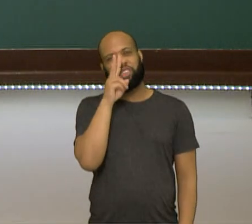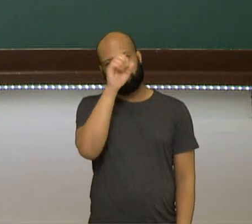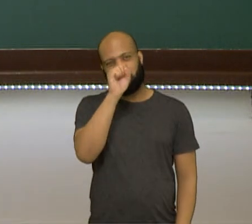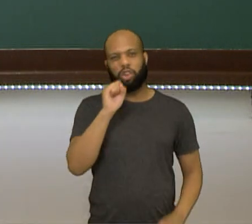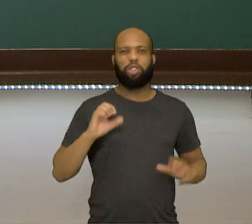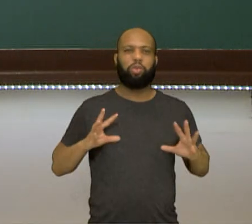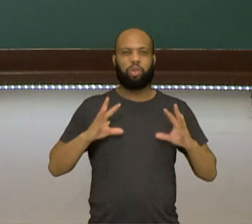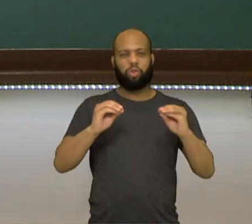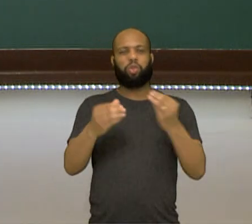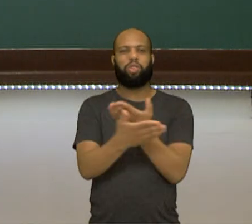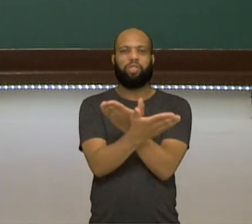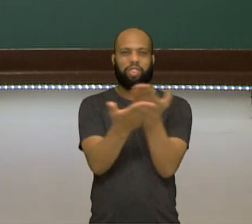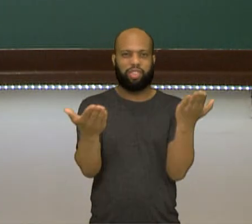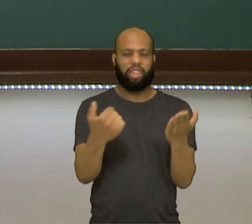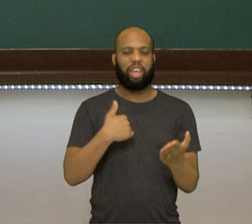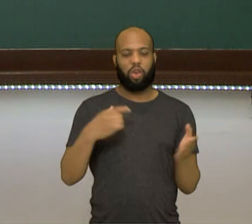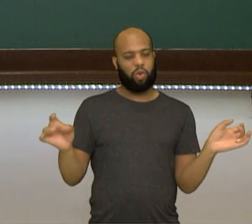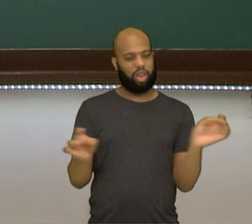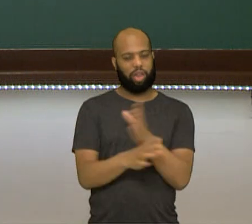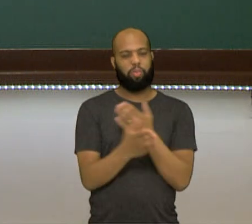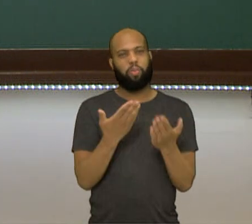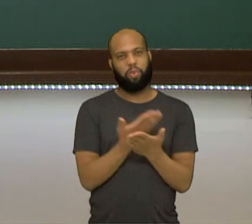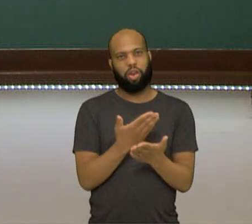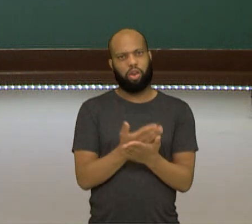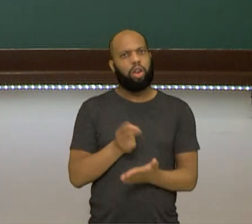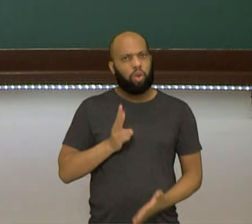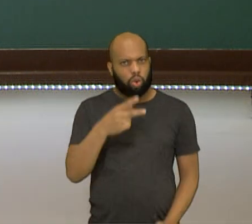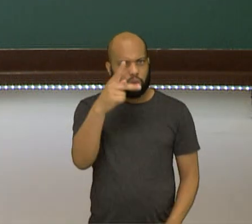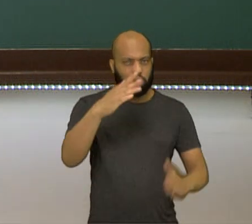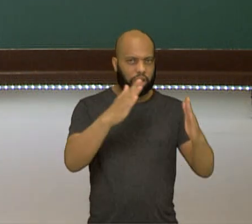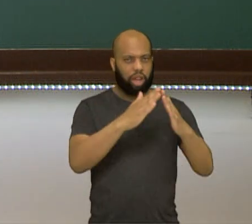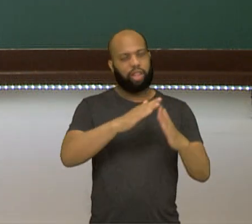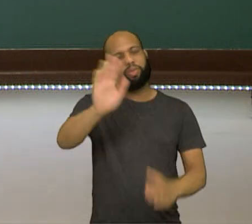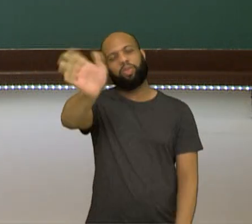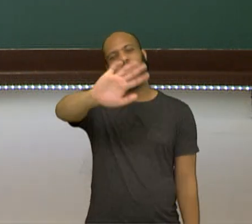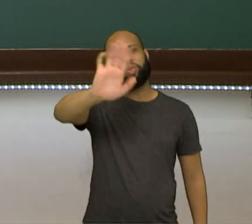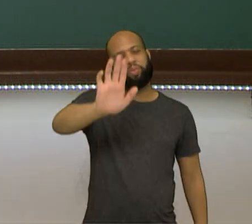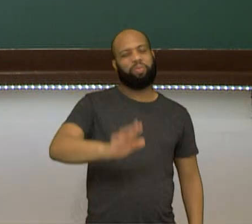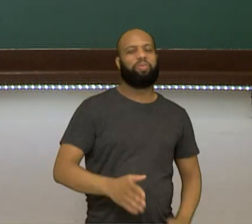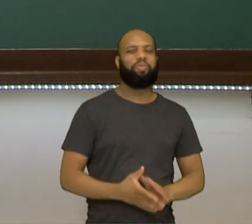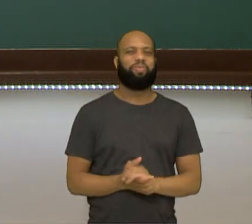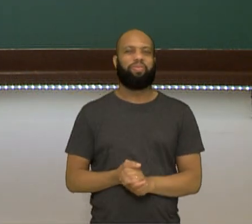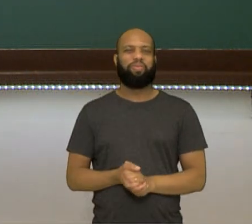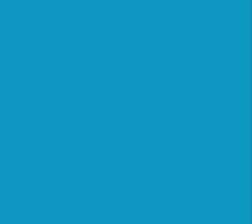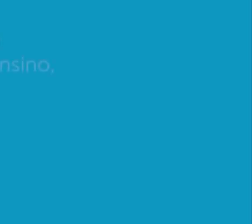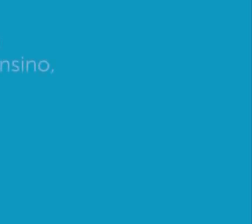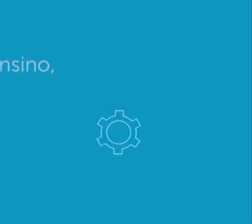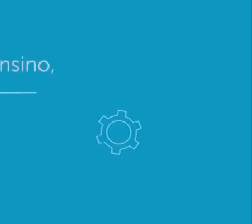todos vocês. Eu fico aqui, vocês ficam aí e tchau!